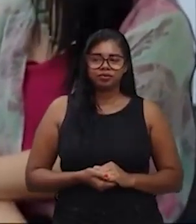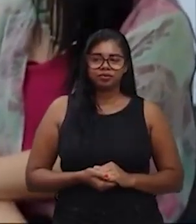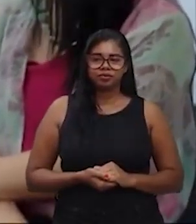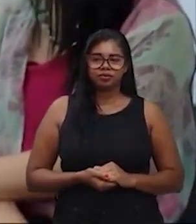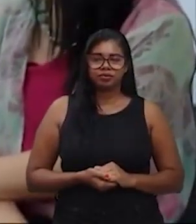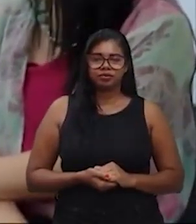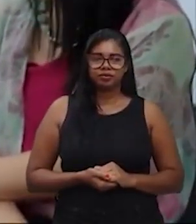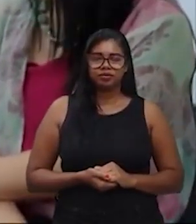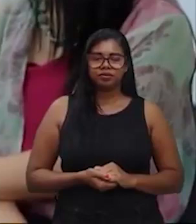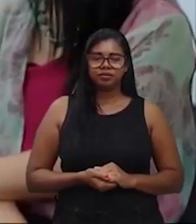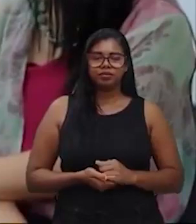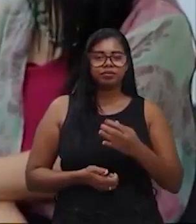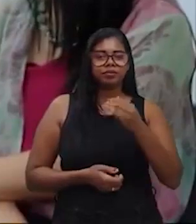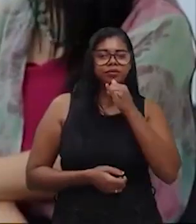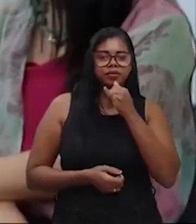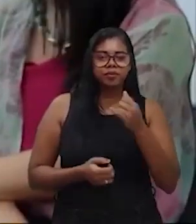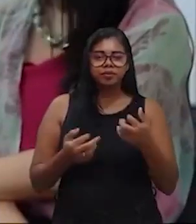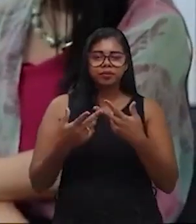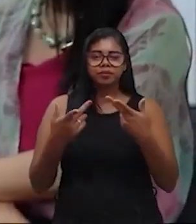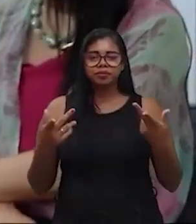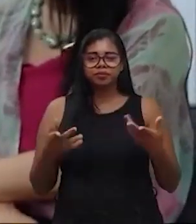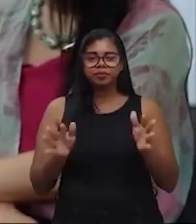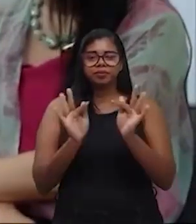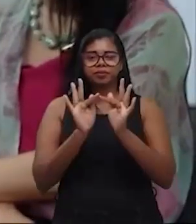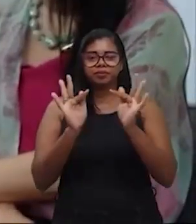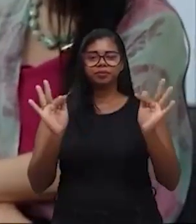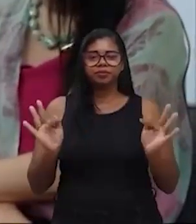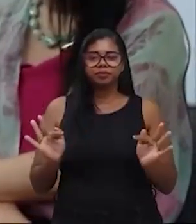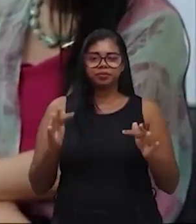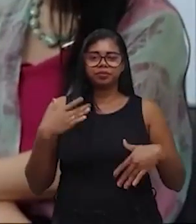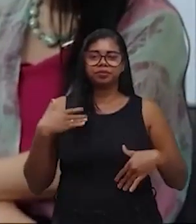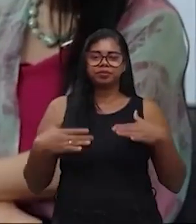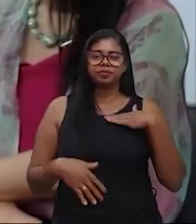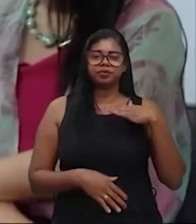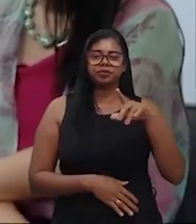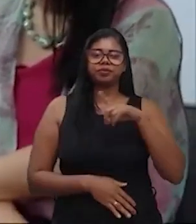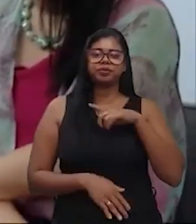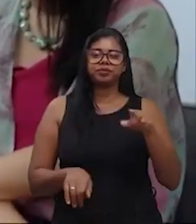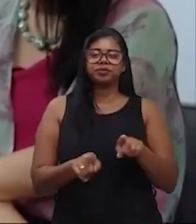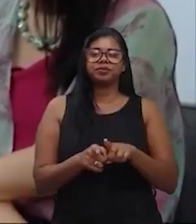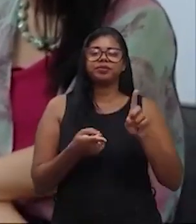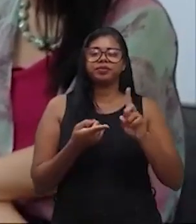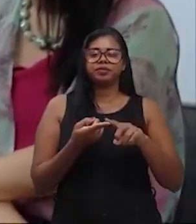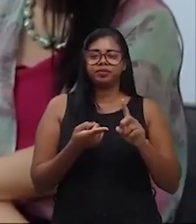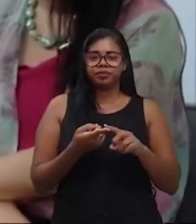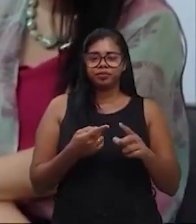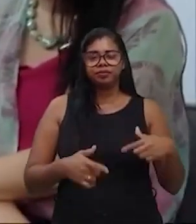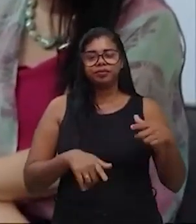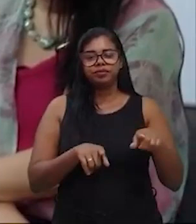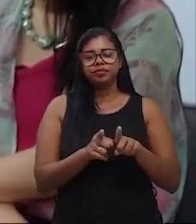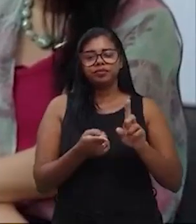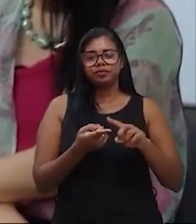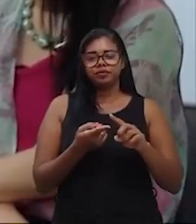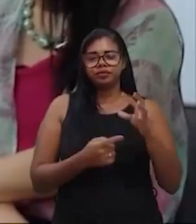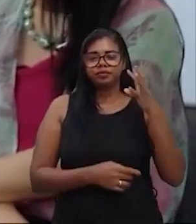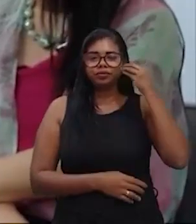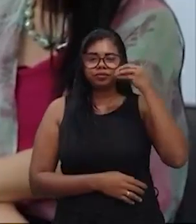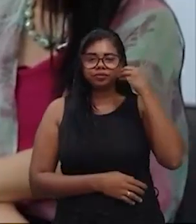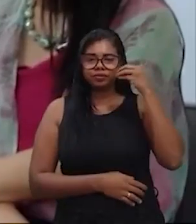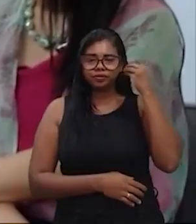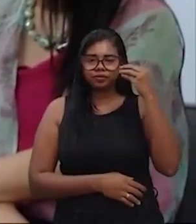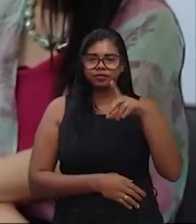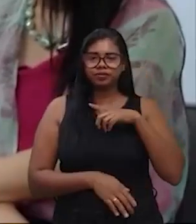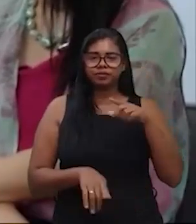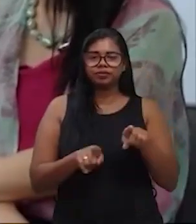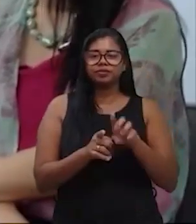sobre essas outras funções que o nosso corpo tem, né? Que não é apenas a visão, no qual a gente trabalha muito, mas essa experiência que